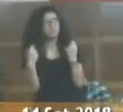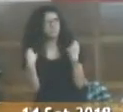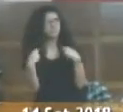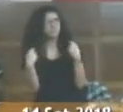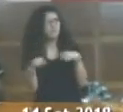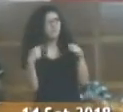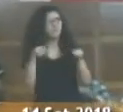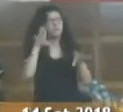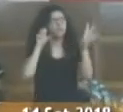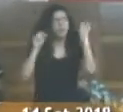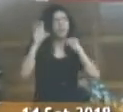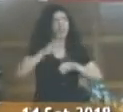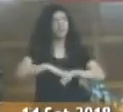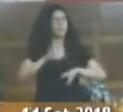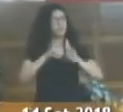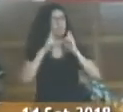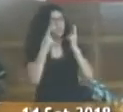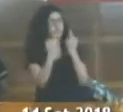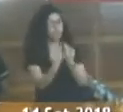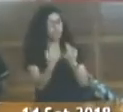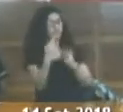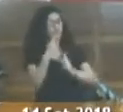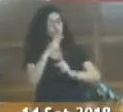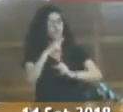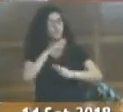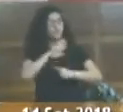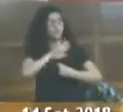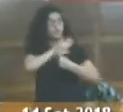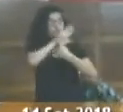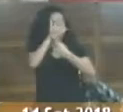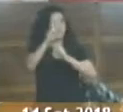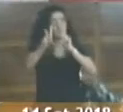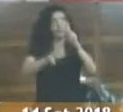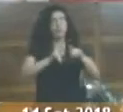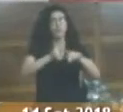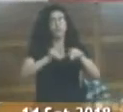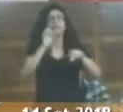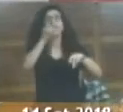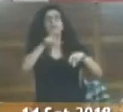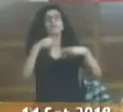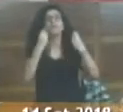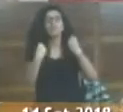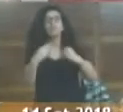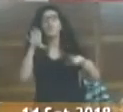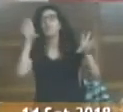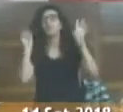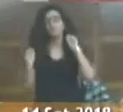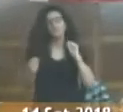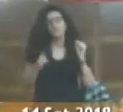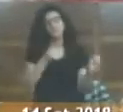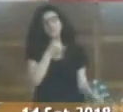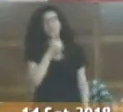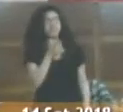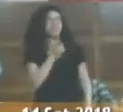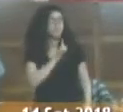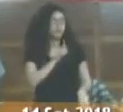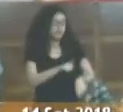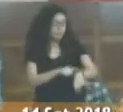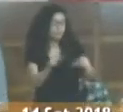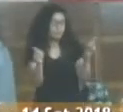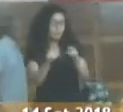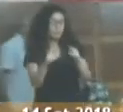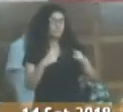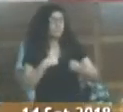A audiência pública serve para isso, para ouvir o que a gente tem para colocar. E, infelizmente, a gente tem pouco tempo, espero que